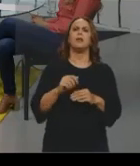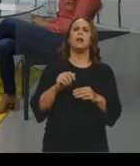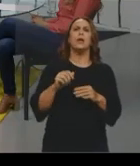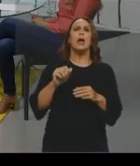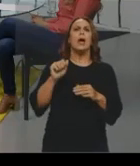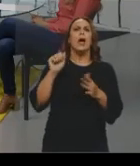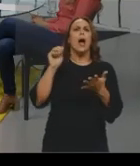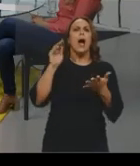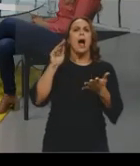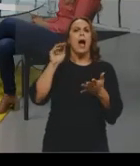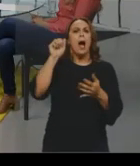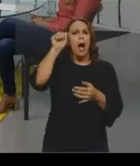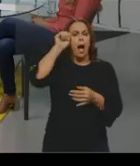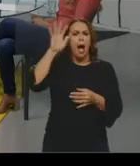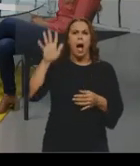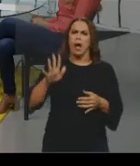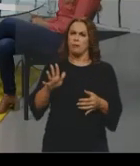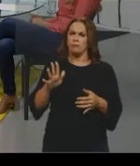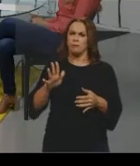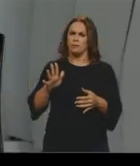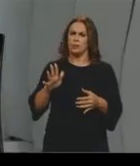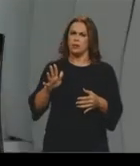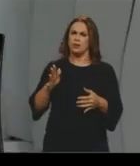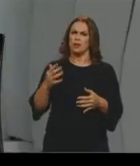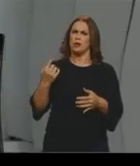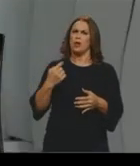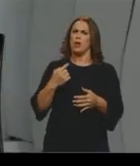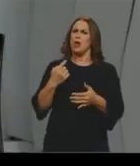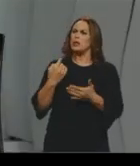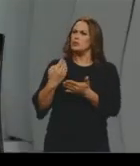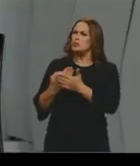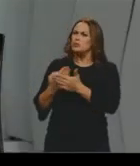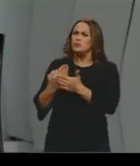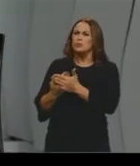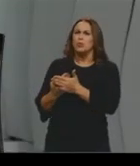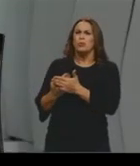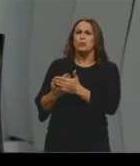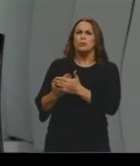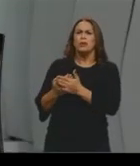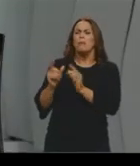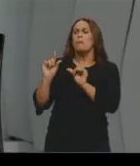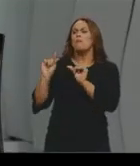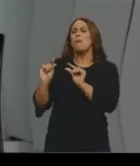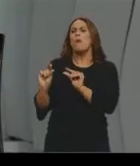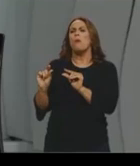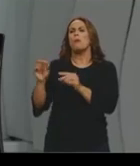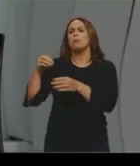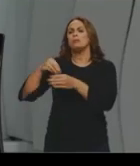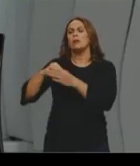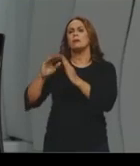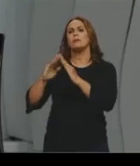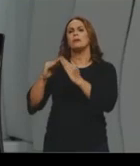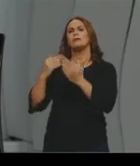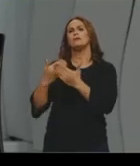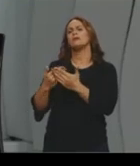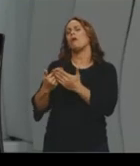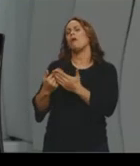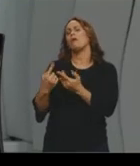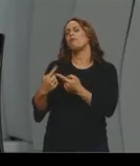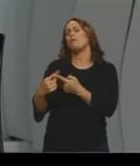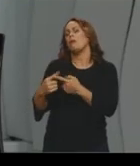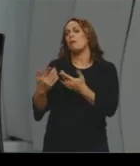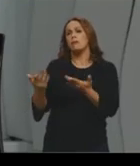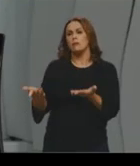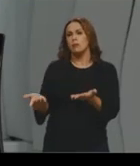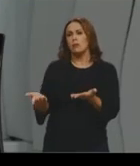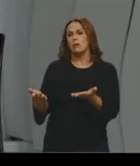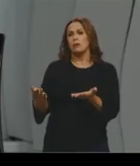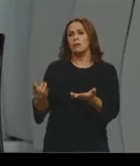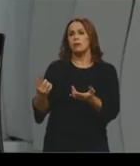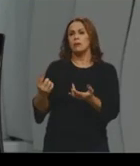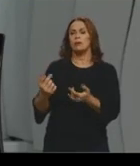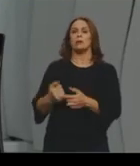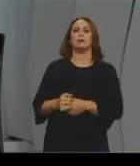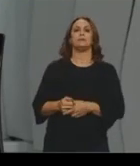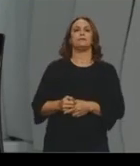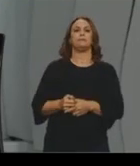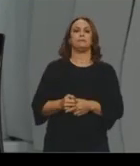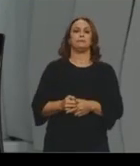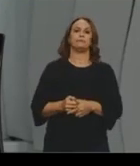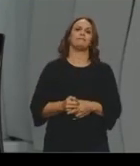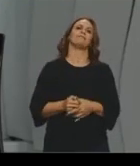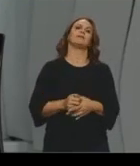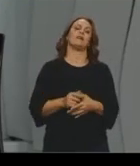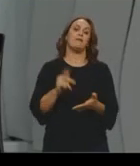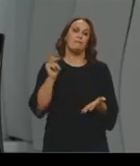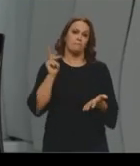na escola? A gente fala que em termos legais, né, é recente, né,